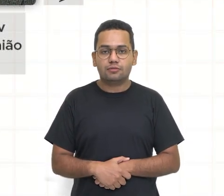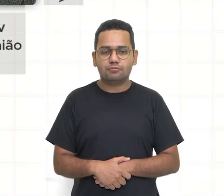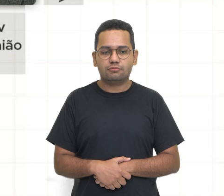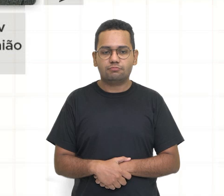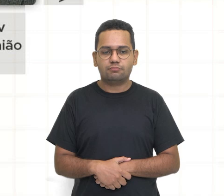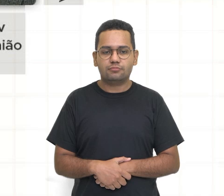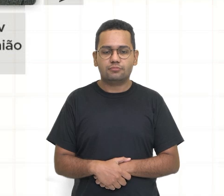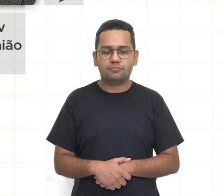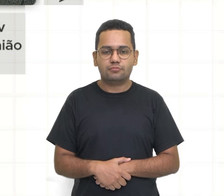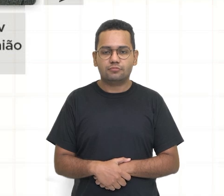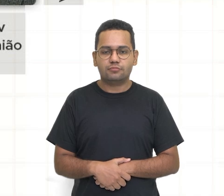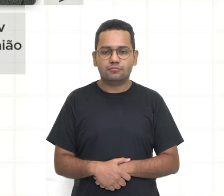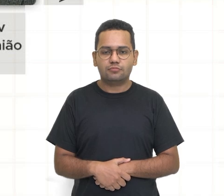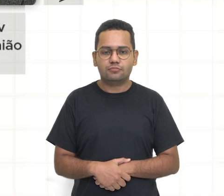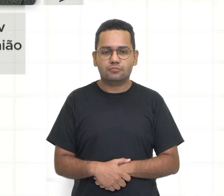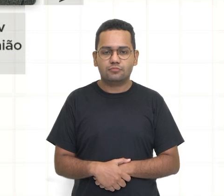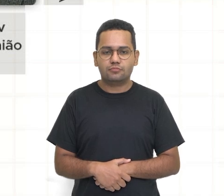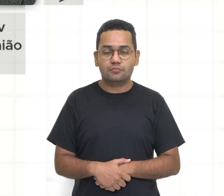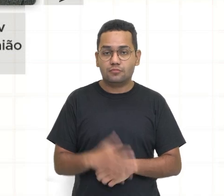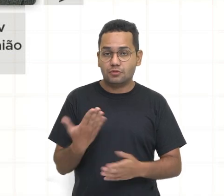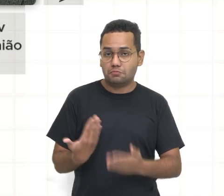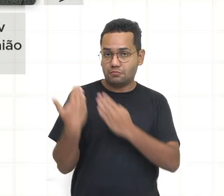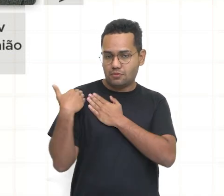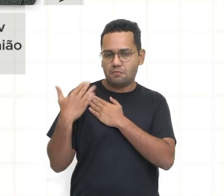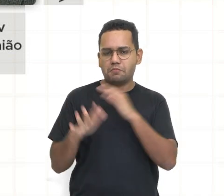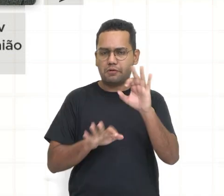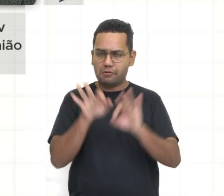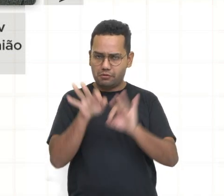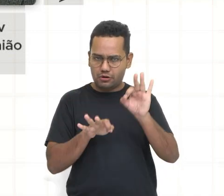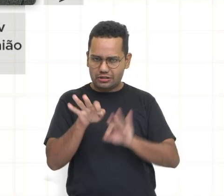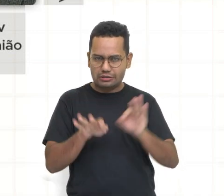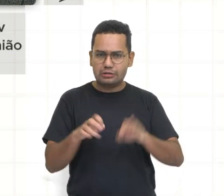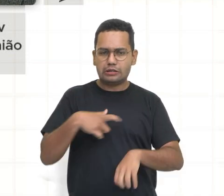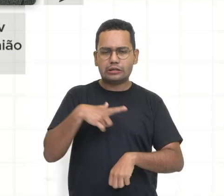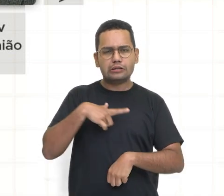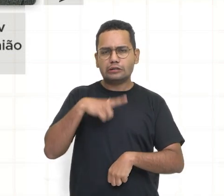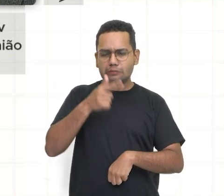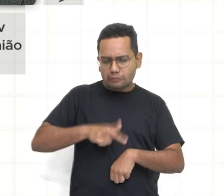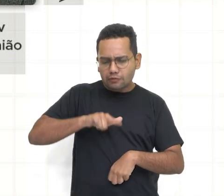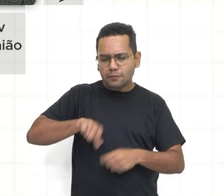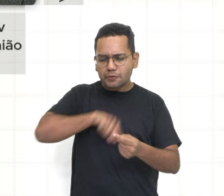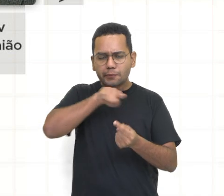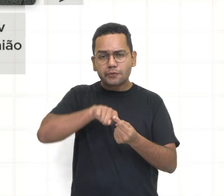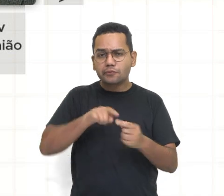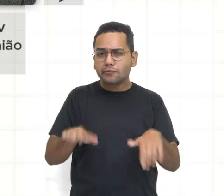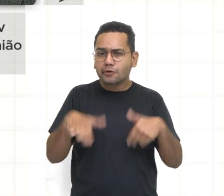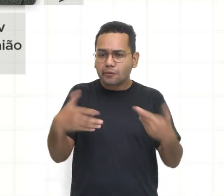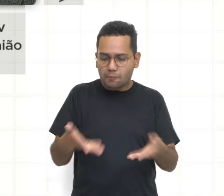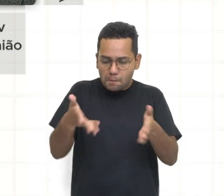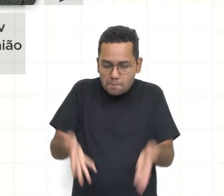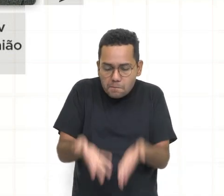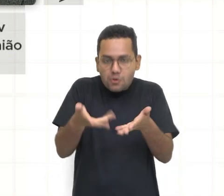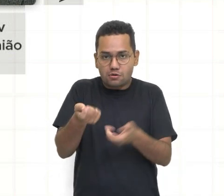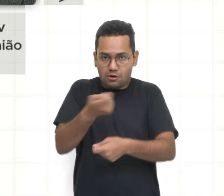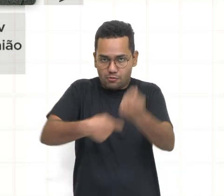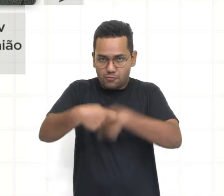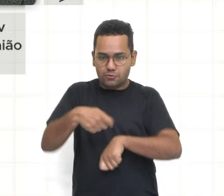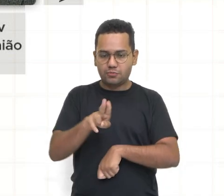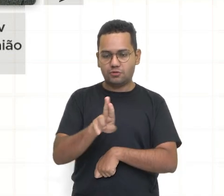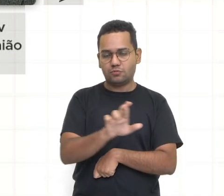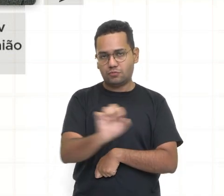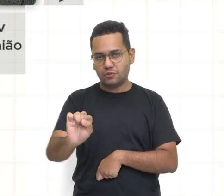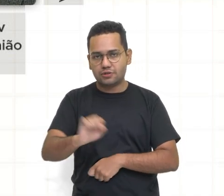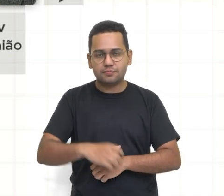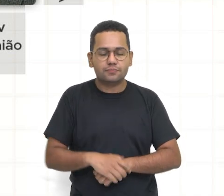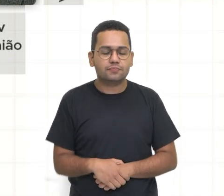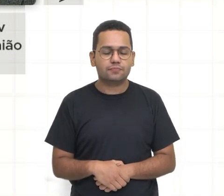responsáveis ali pelas reformas que tinham como objetivo reestruturar a economia soviética e também,